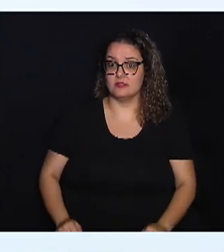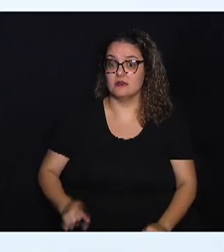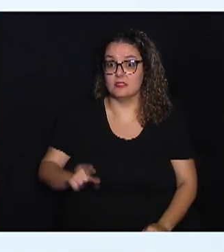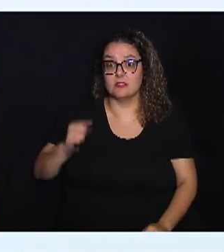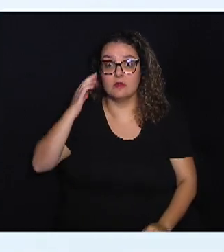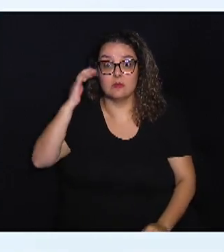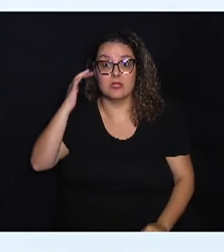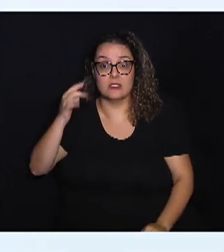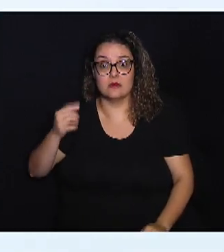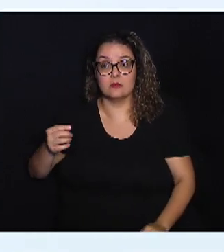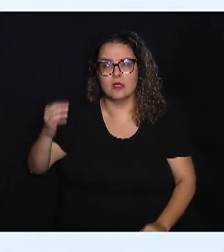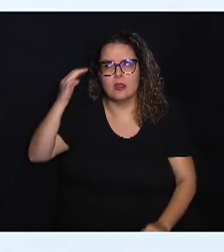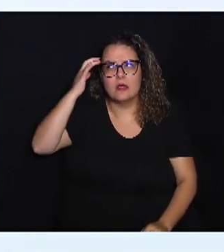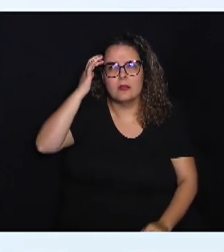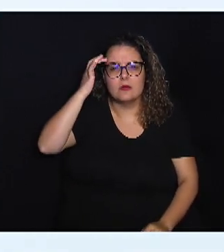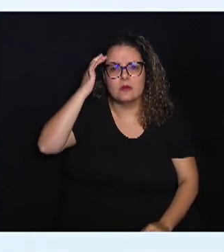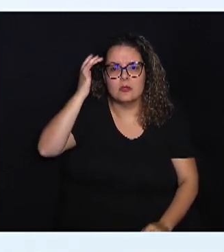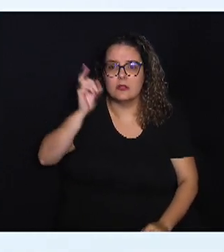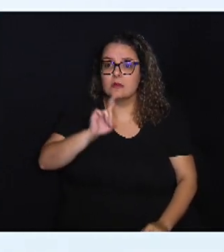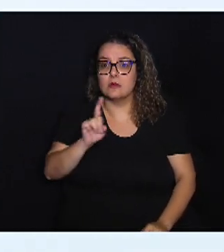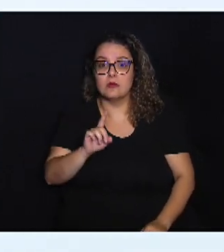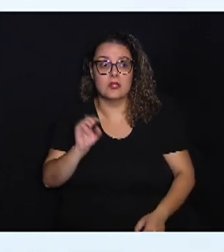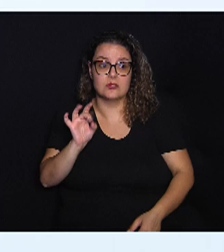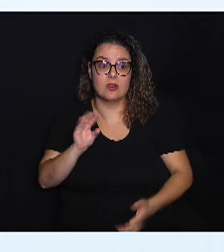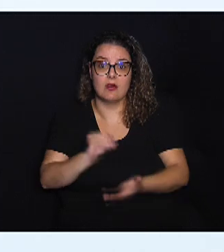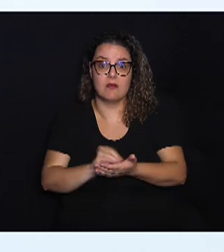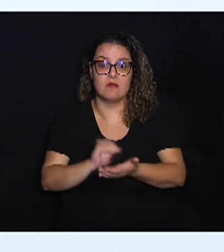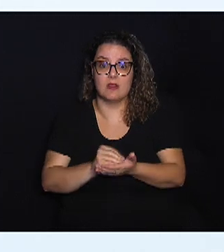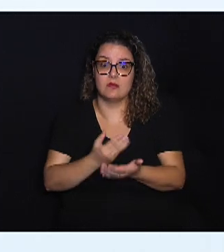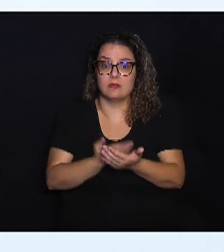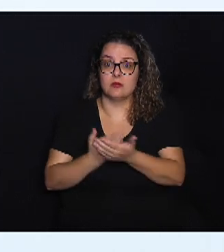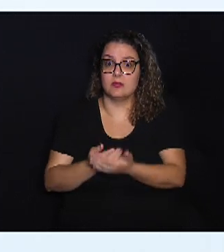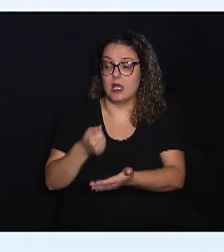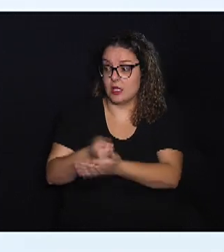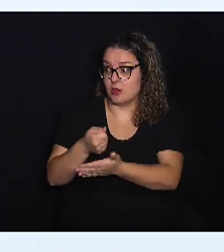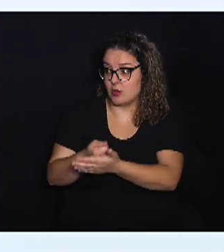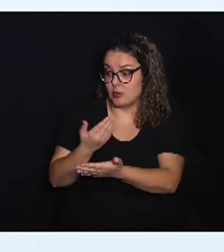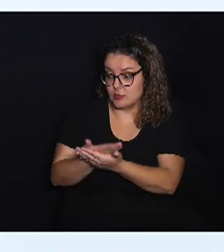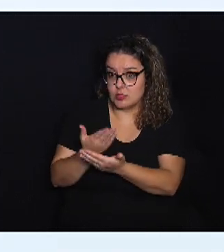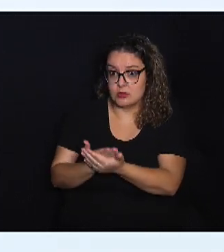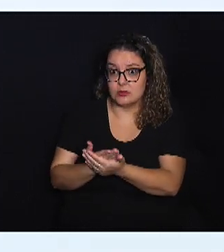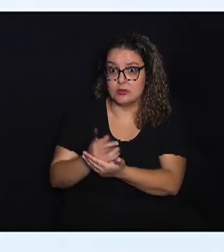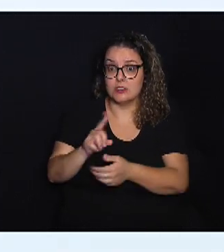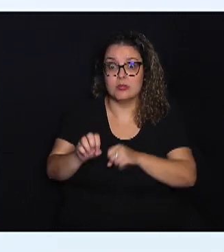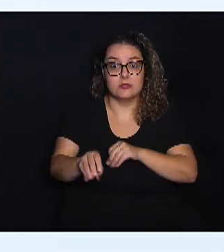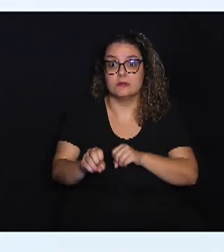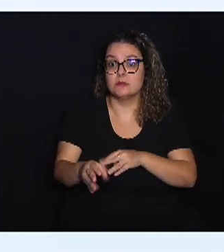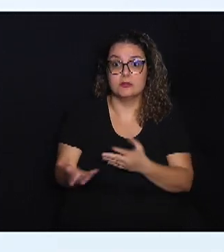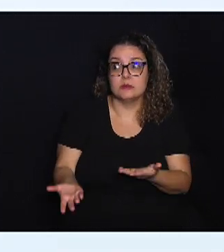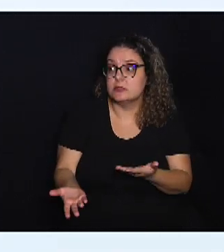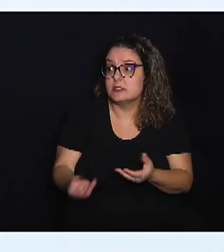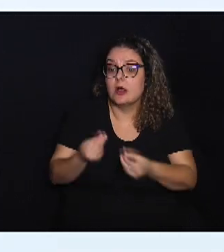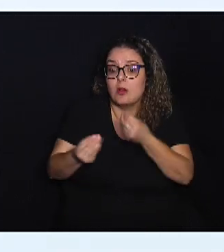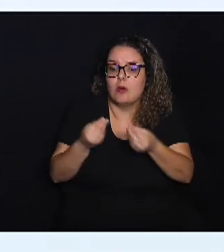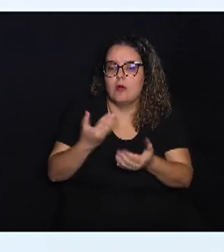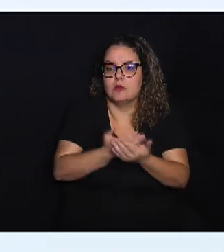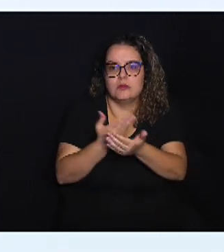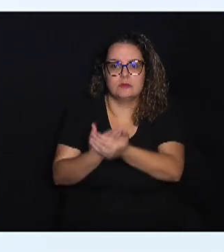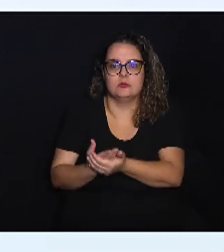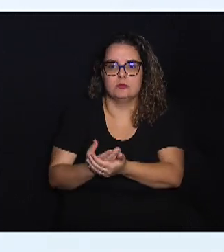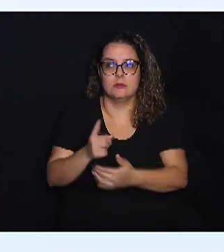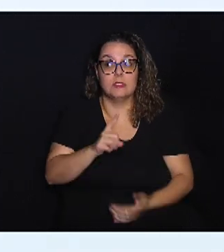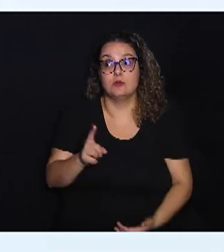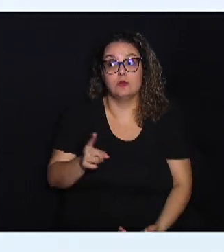aluno pode não ser só a falta de estudo. Ou muitas vezes a gente cobra o estudo sem ensinar a estudar. Ensinar a estudar nem sempre é